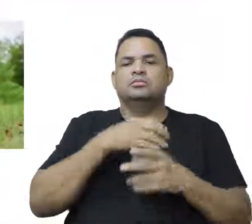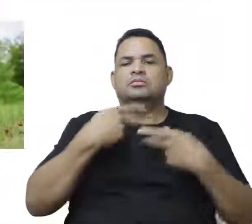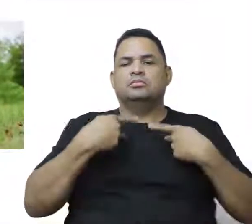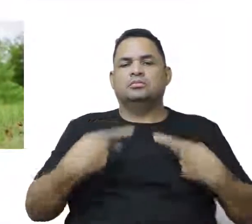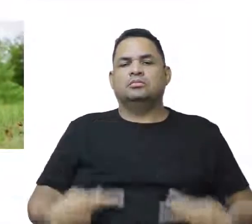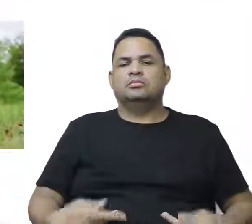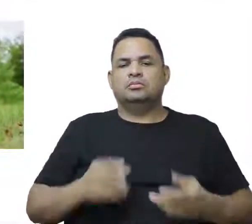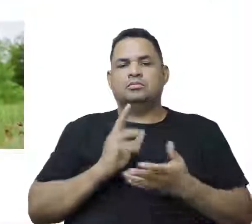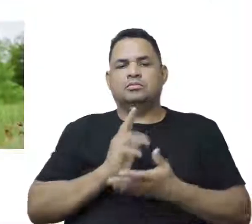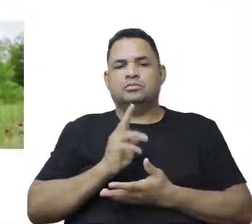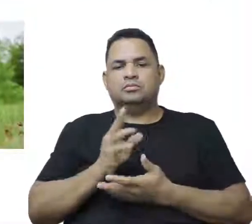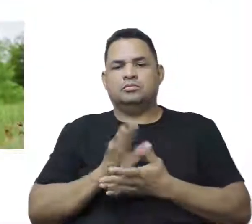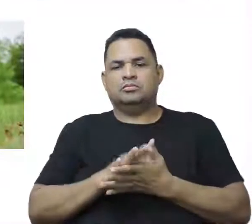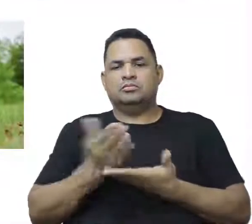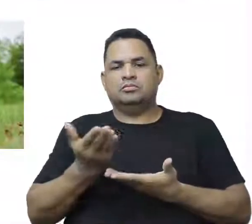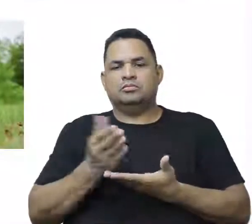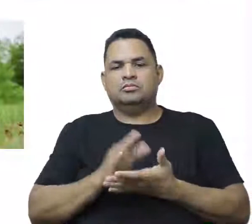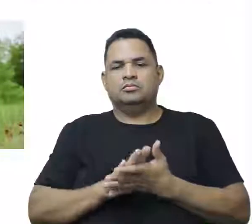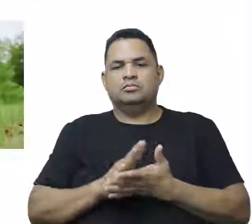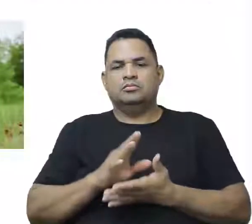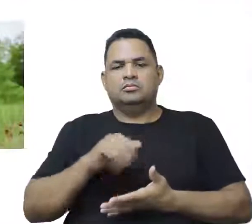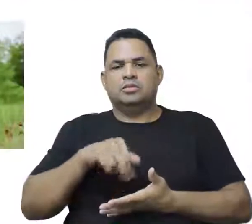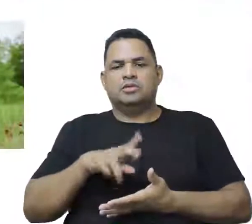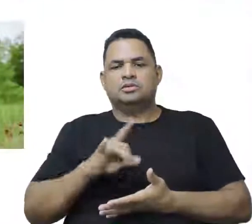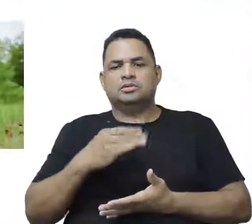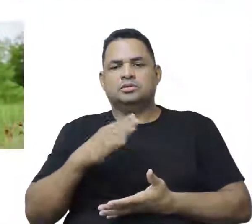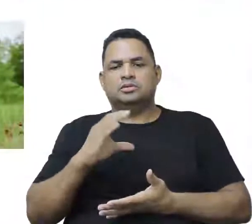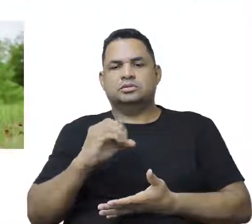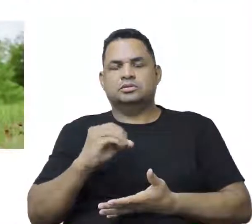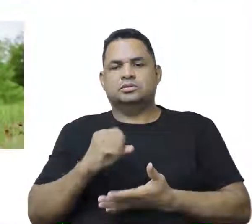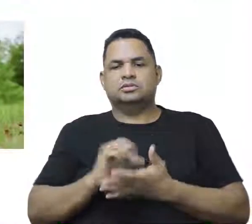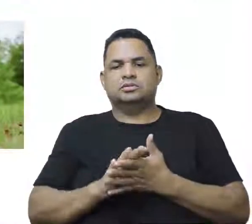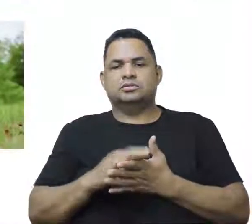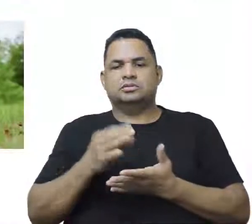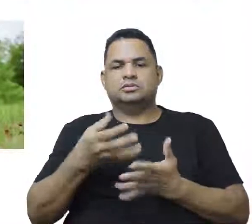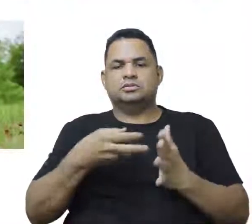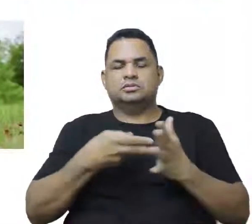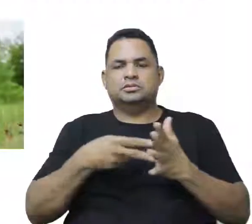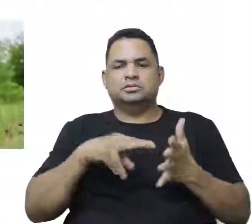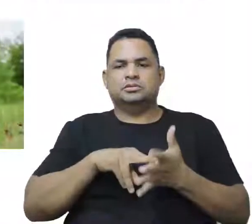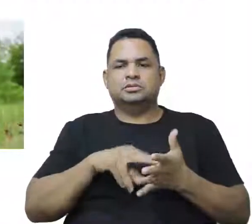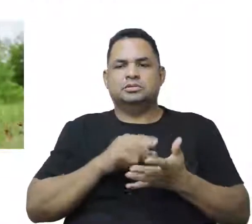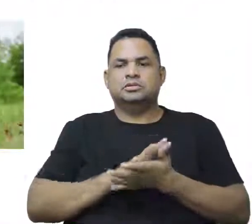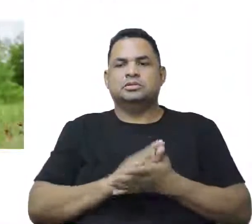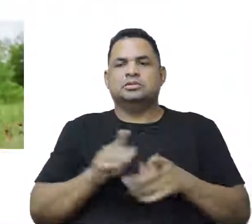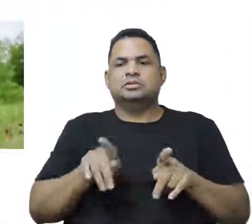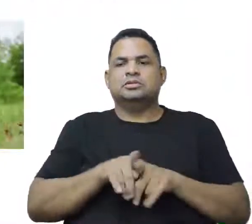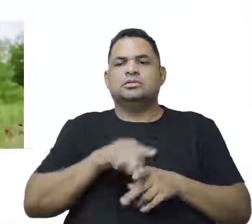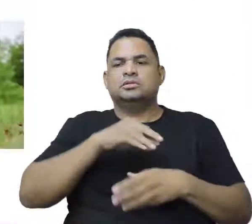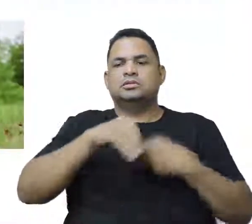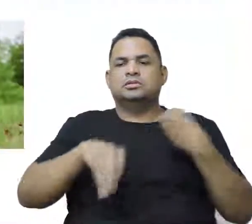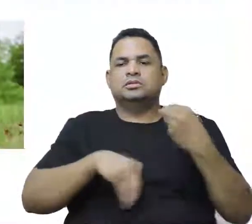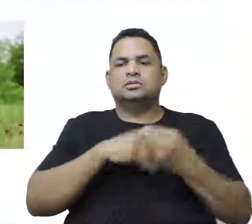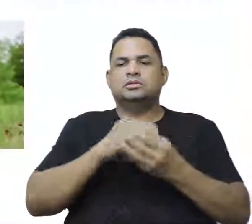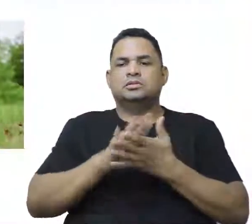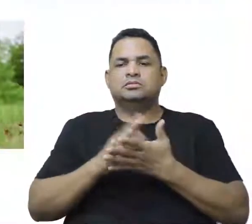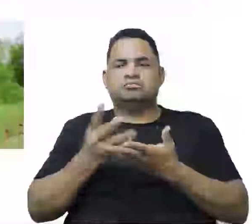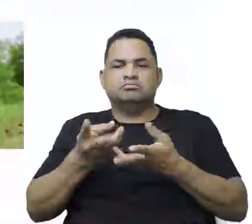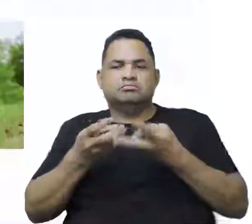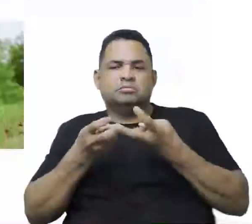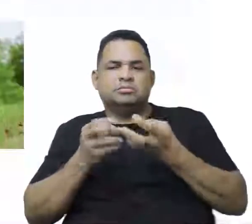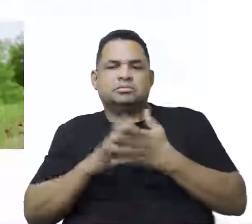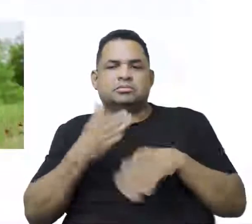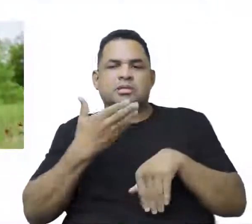práticas corporais e os processos de negociação de sentido e também envolve aí a apreciação